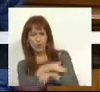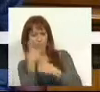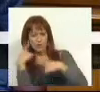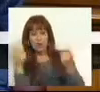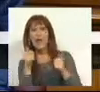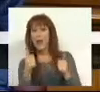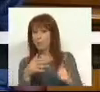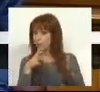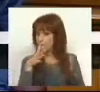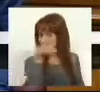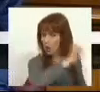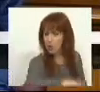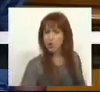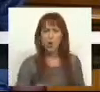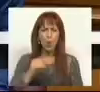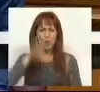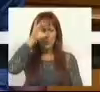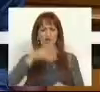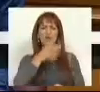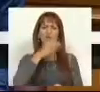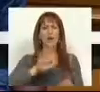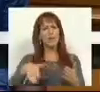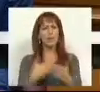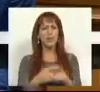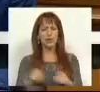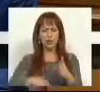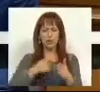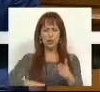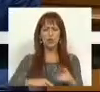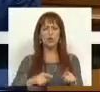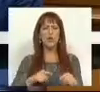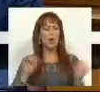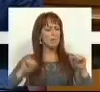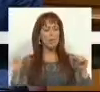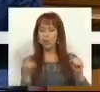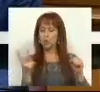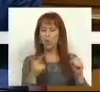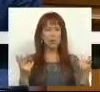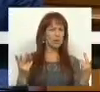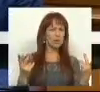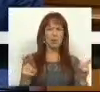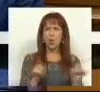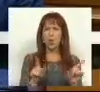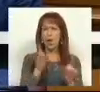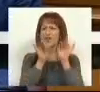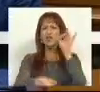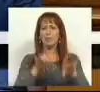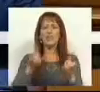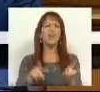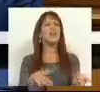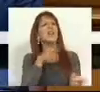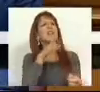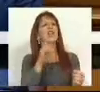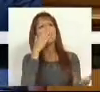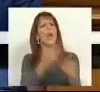E seria bom agora dizer que quando o Governo fala de propostas de rescisão por mútuo acordo, que não se trata de despedir, que não